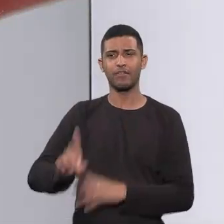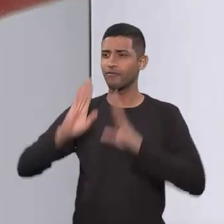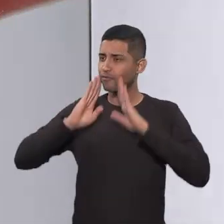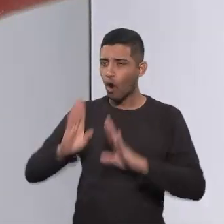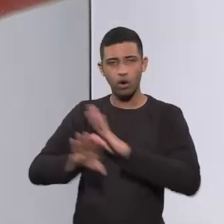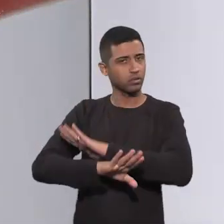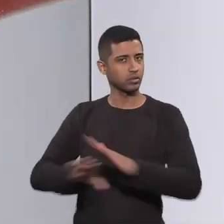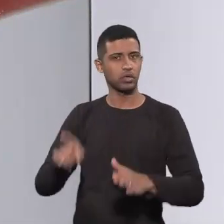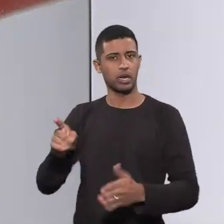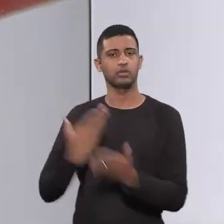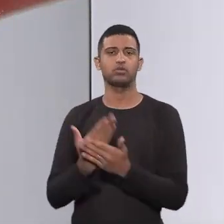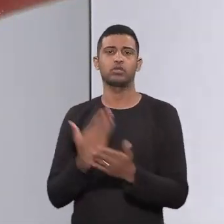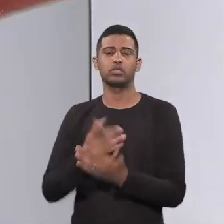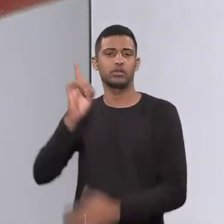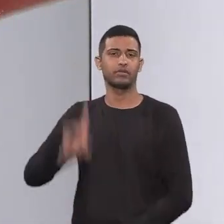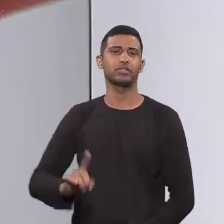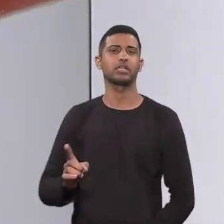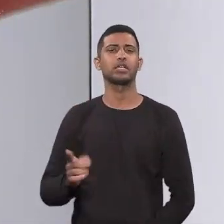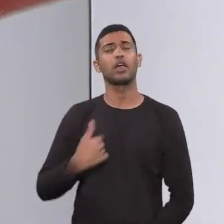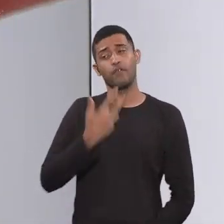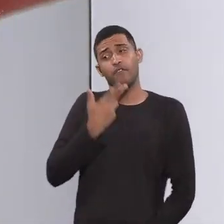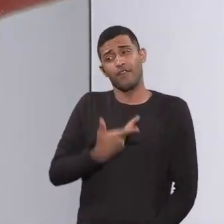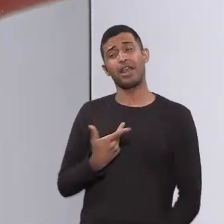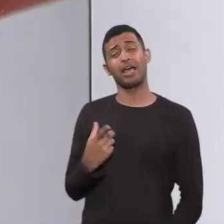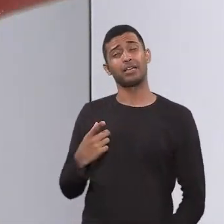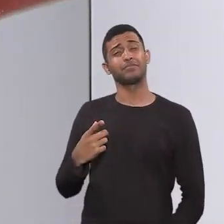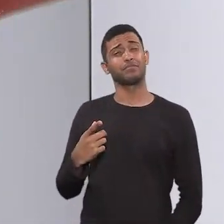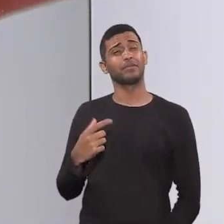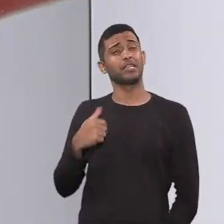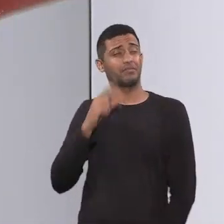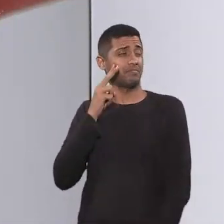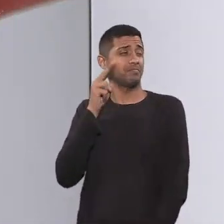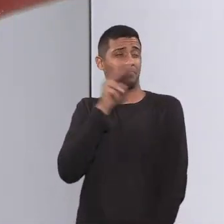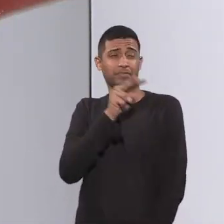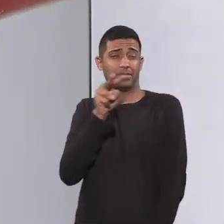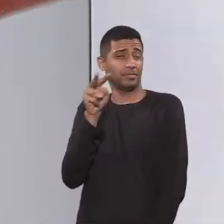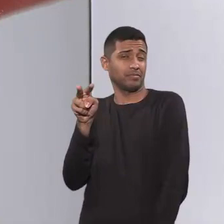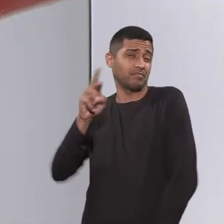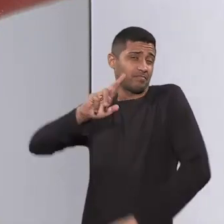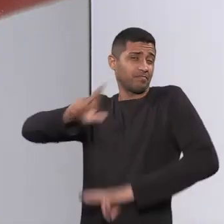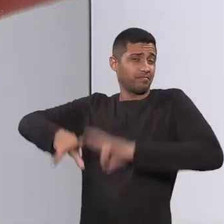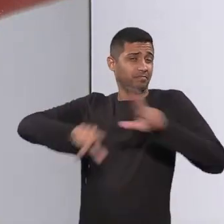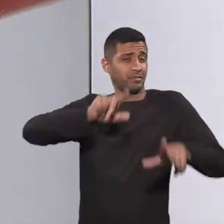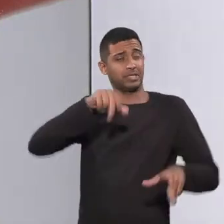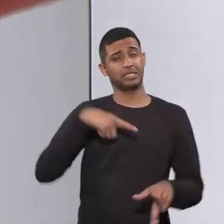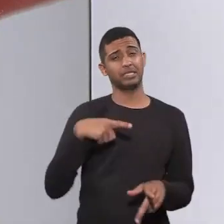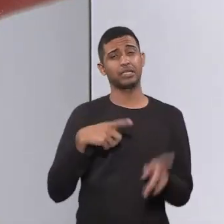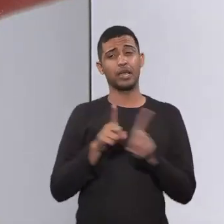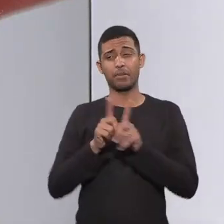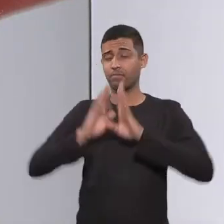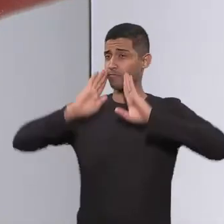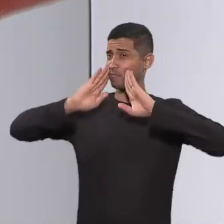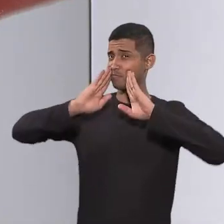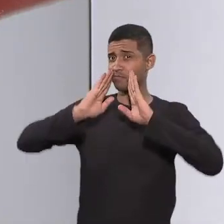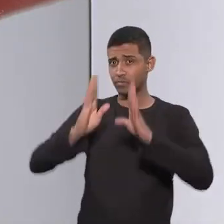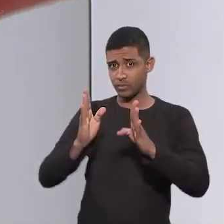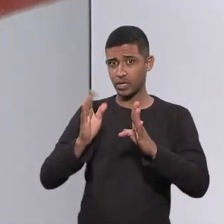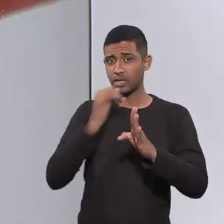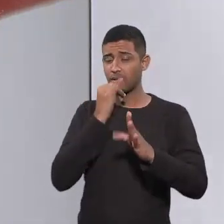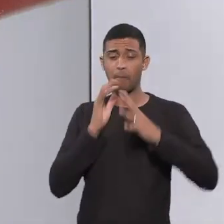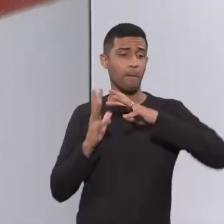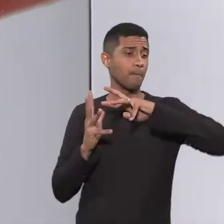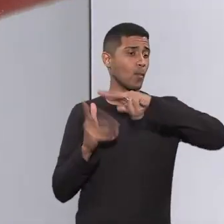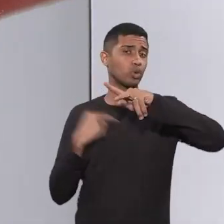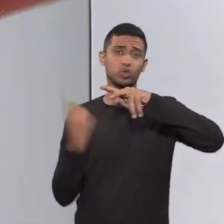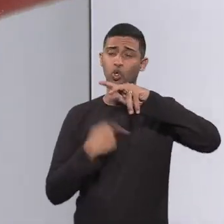com deficiências. E eu digo para você, eu encontrei situações muito singulares, específicas. Eu viajei o